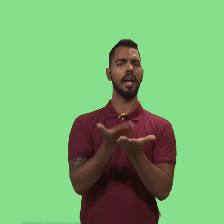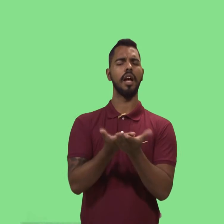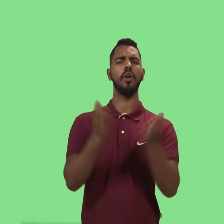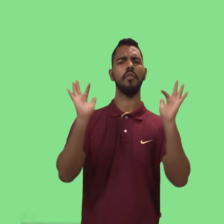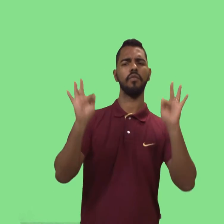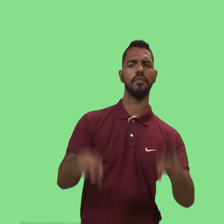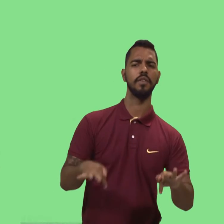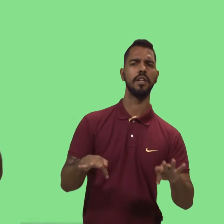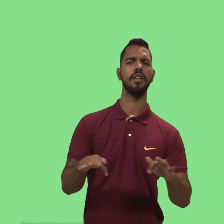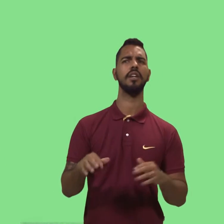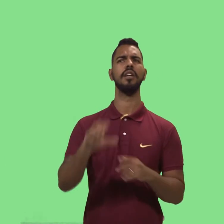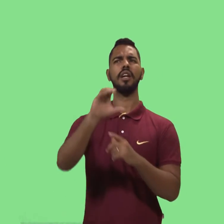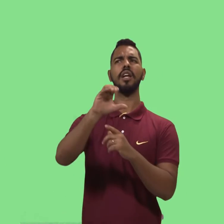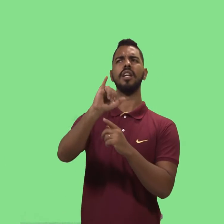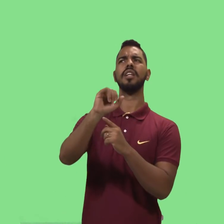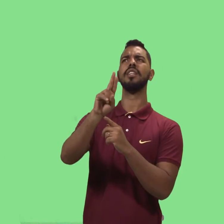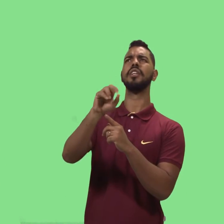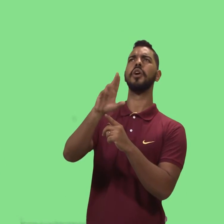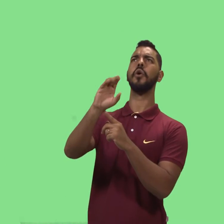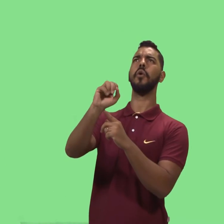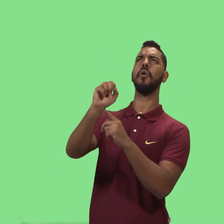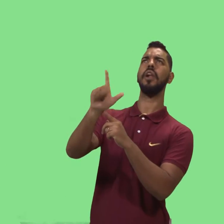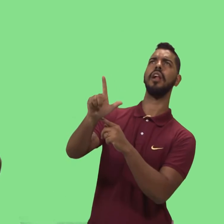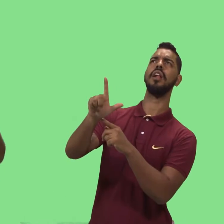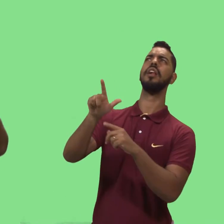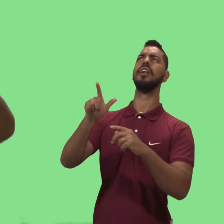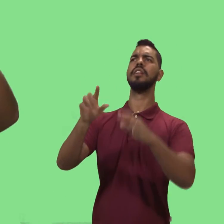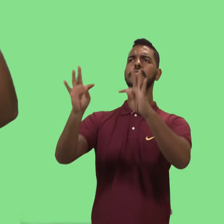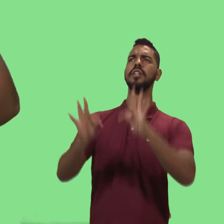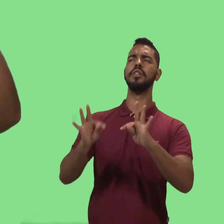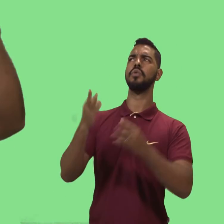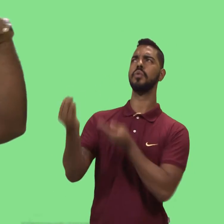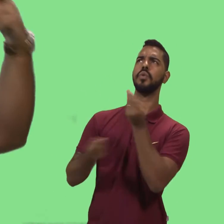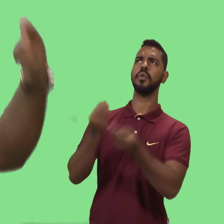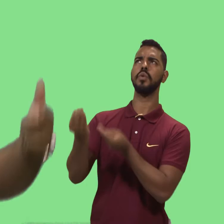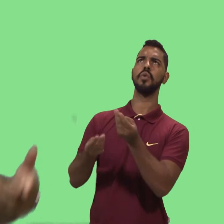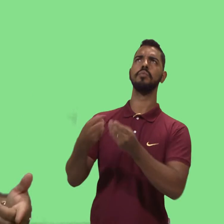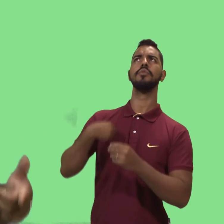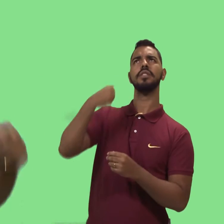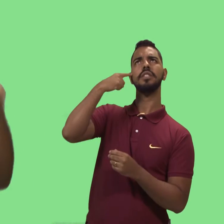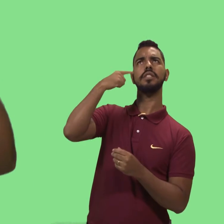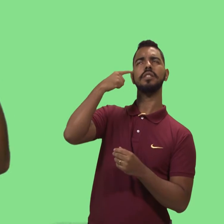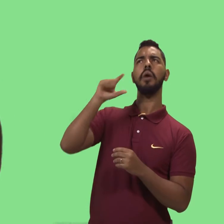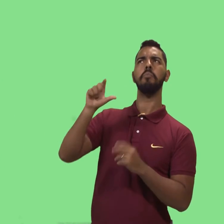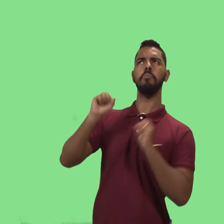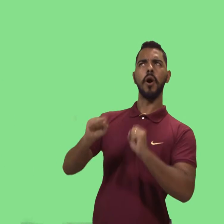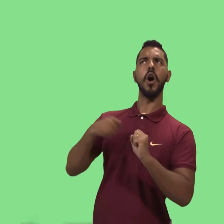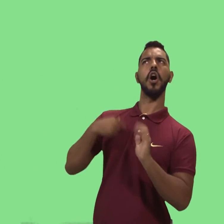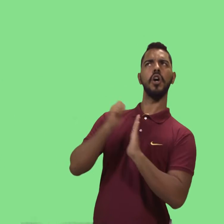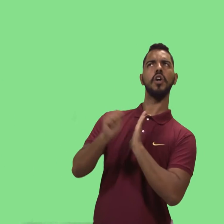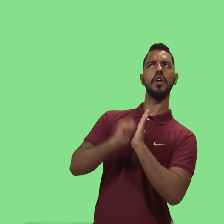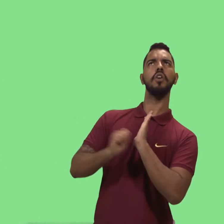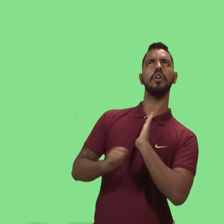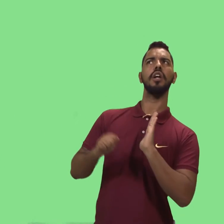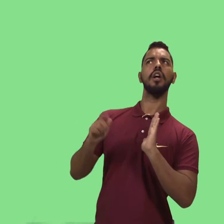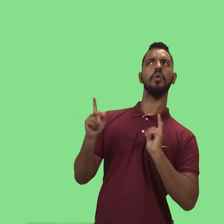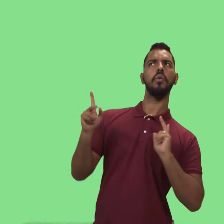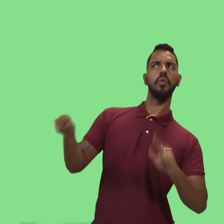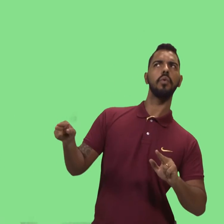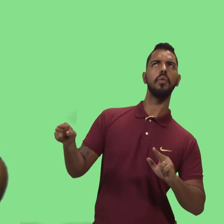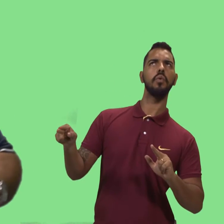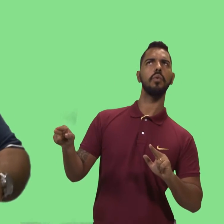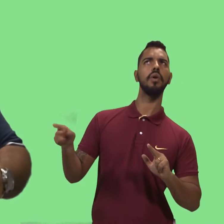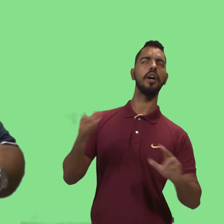características específicas deste texto e também saberá quando optar por este texto para viabilizar a comunicação.